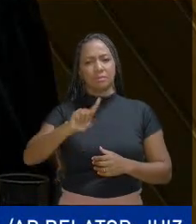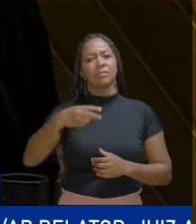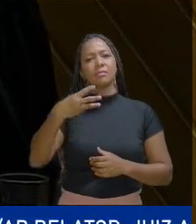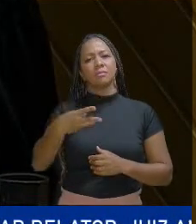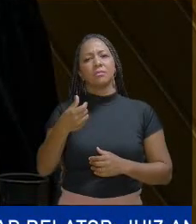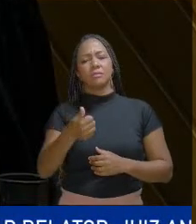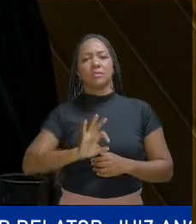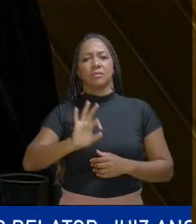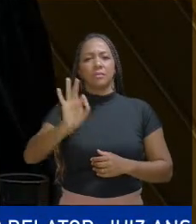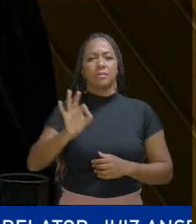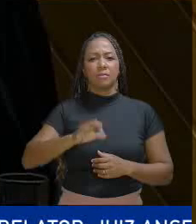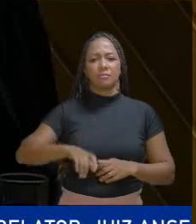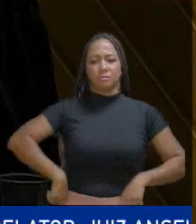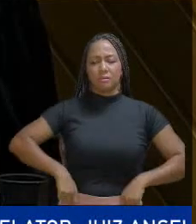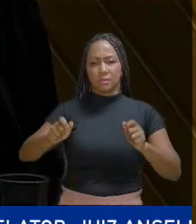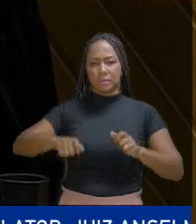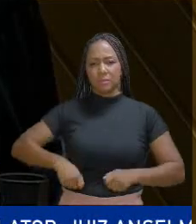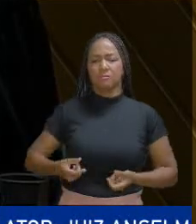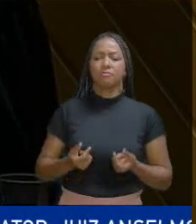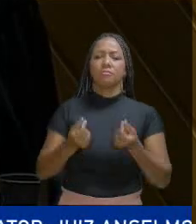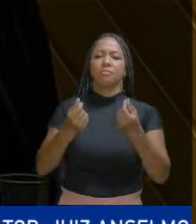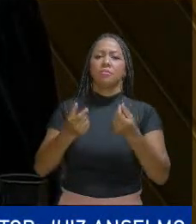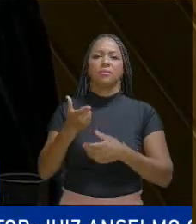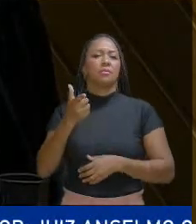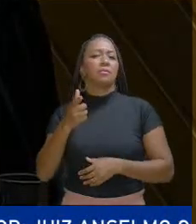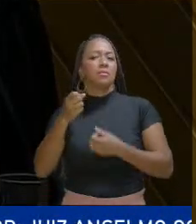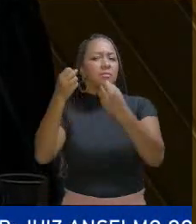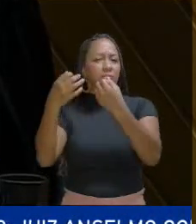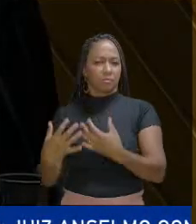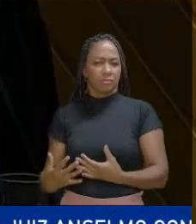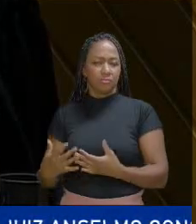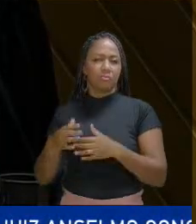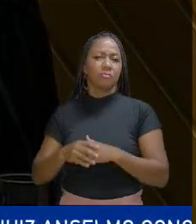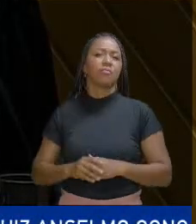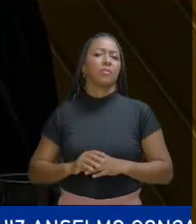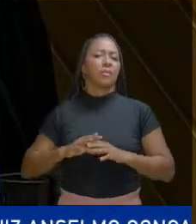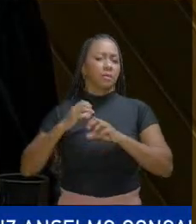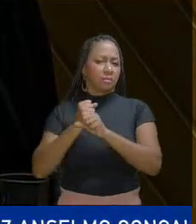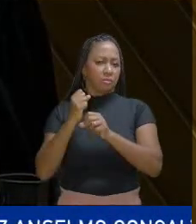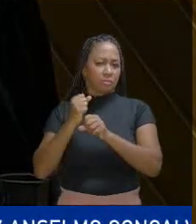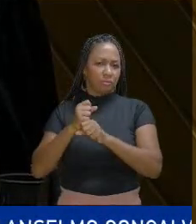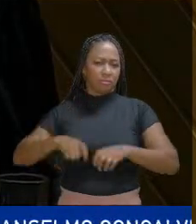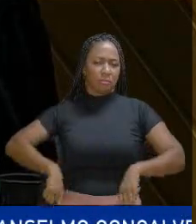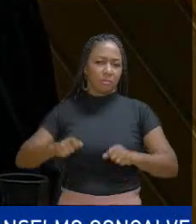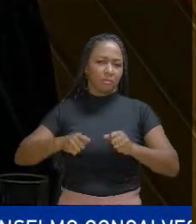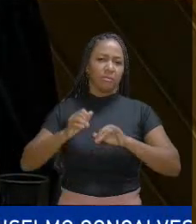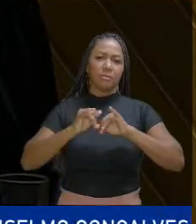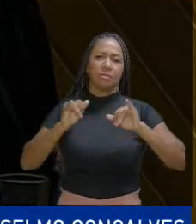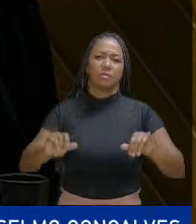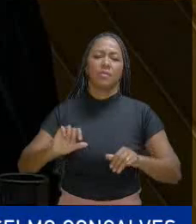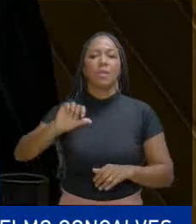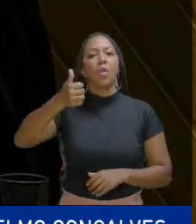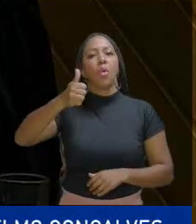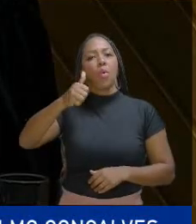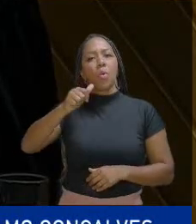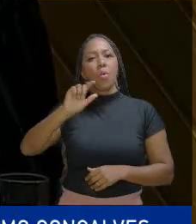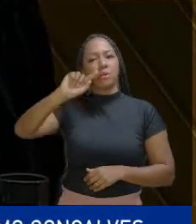32,31% do total de despesas financeiras. Em outras palavras, considerando que o total dos gastos de campanha foi de R$